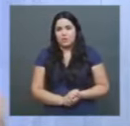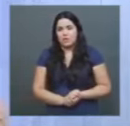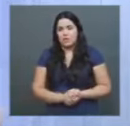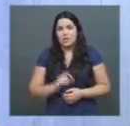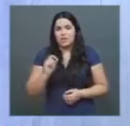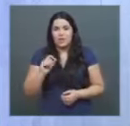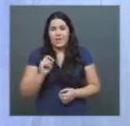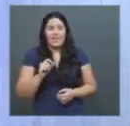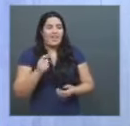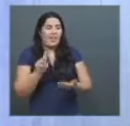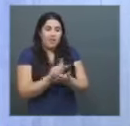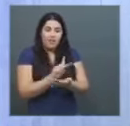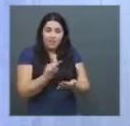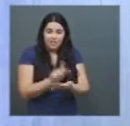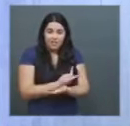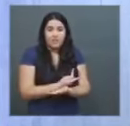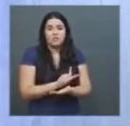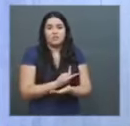são erros,